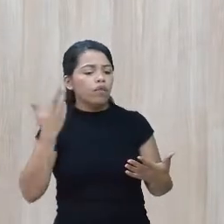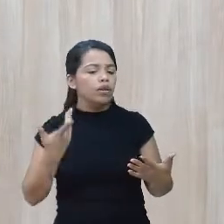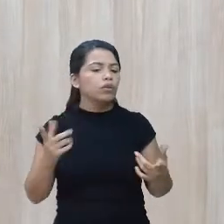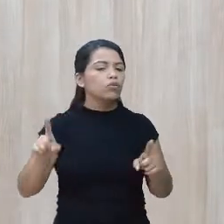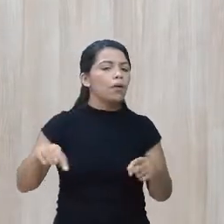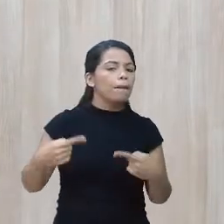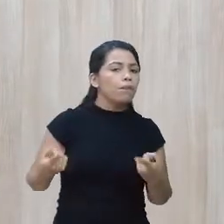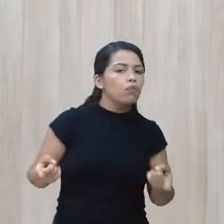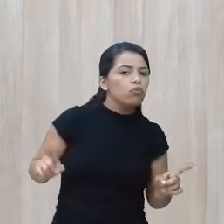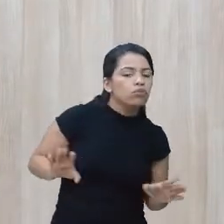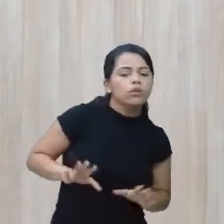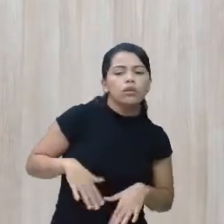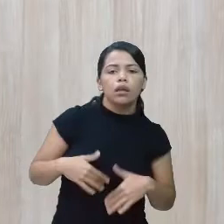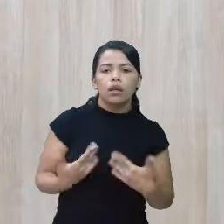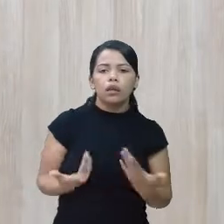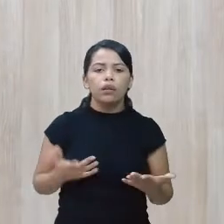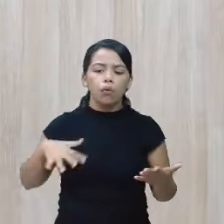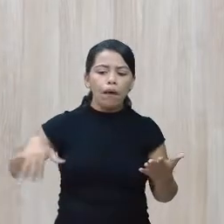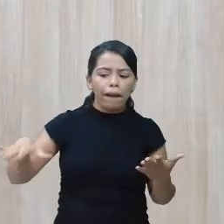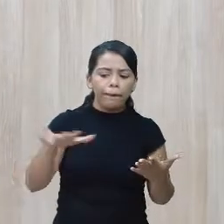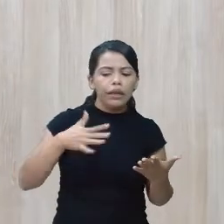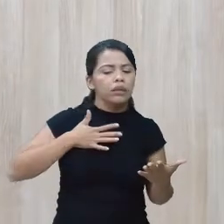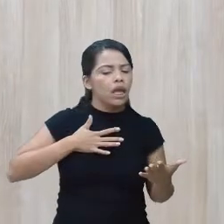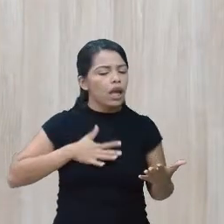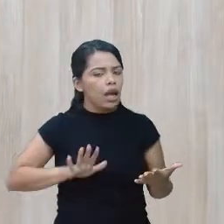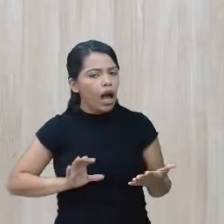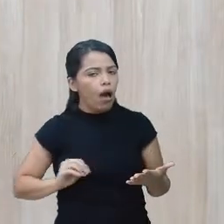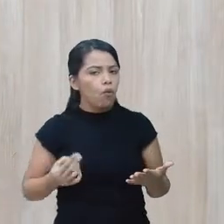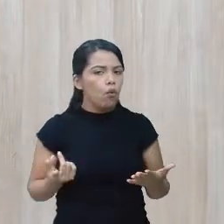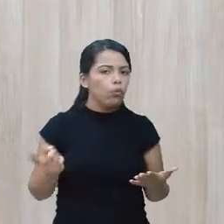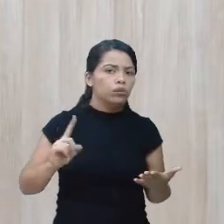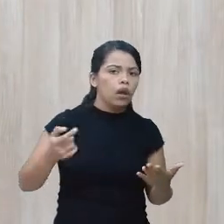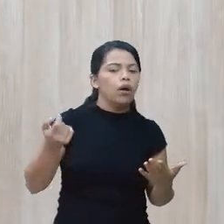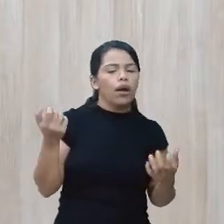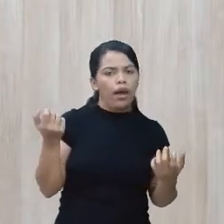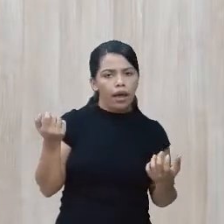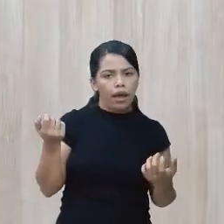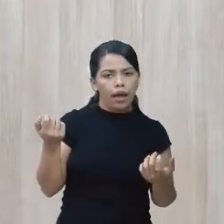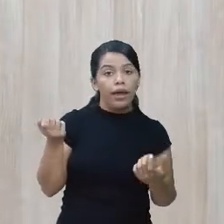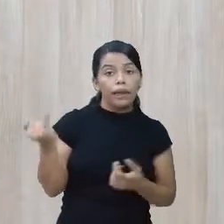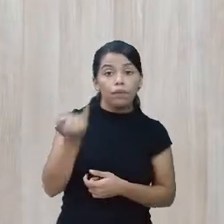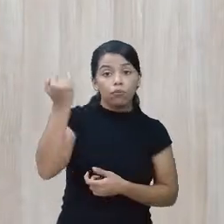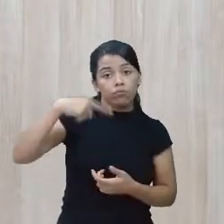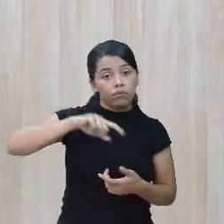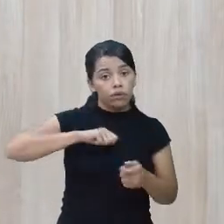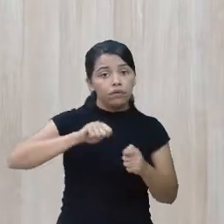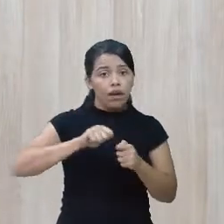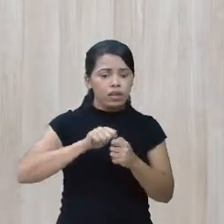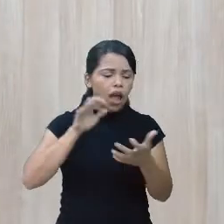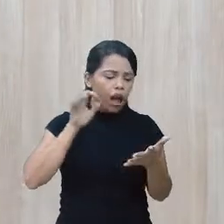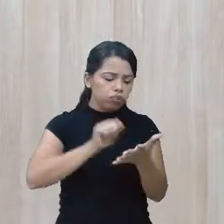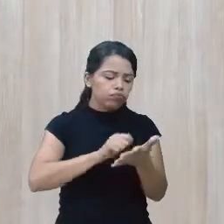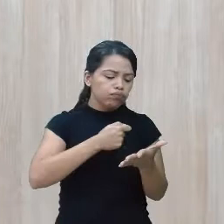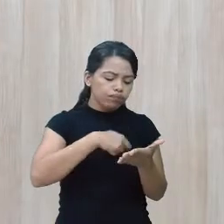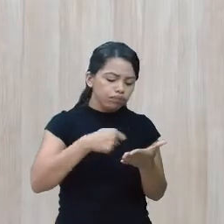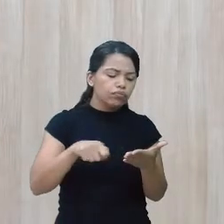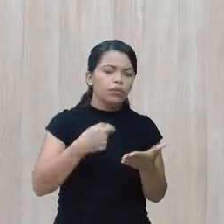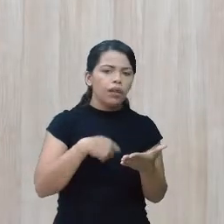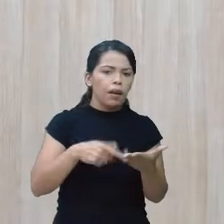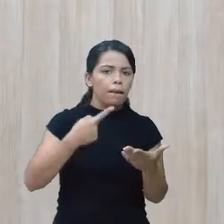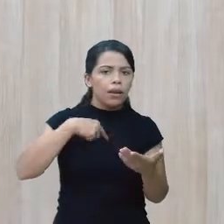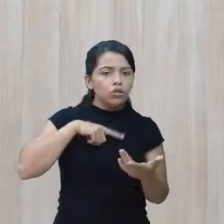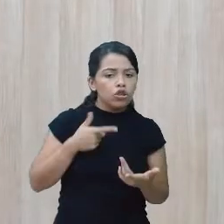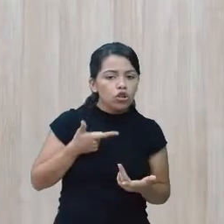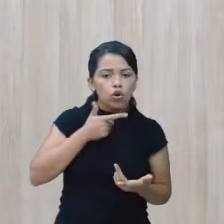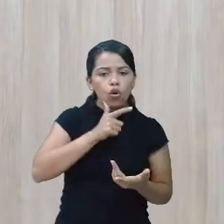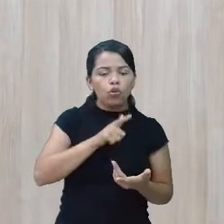era barulhento, não era, né? É importante a gente fazer esses registros para que a gente possa se apropriar mais dos sons,